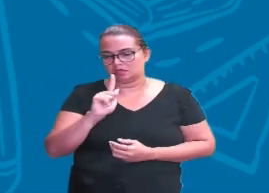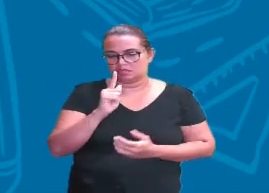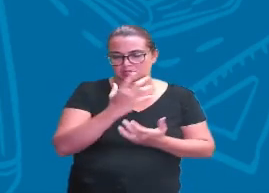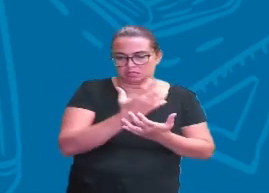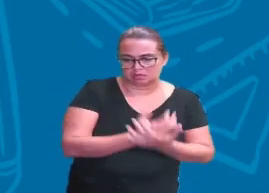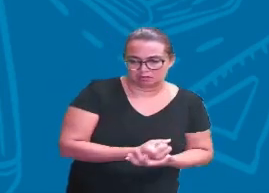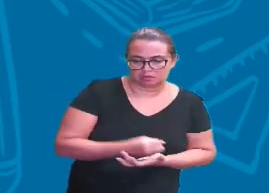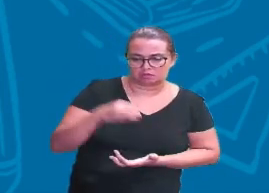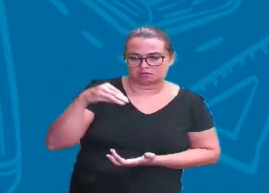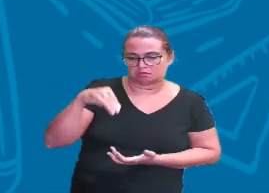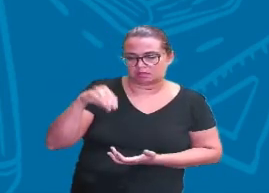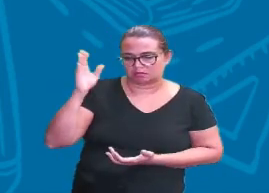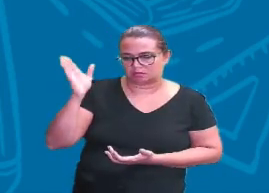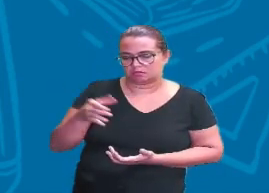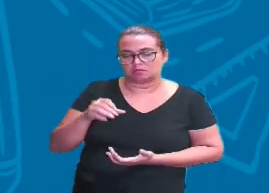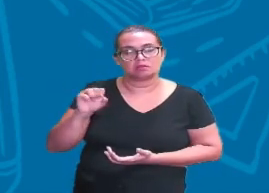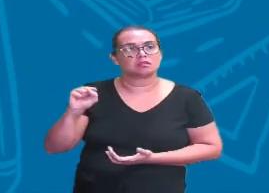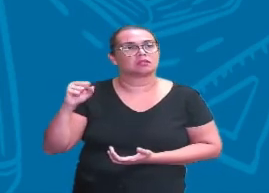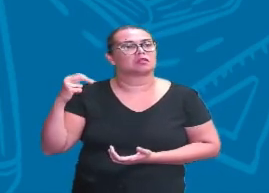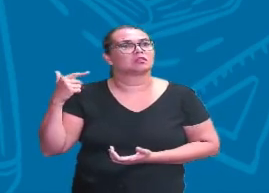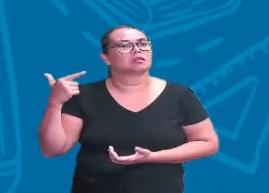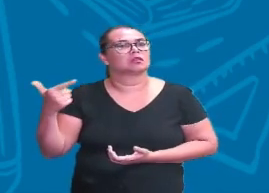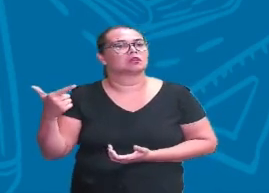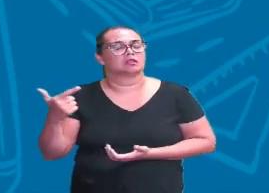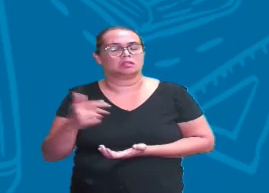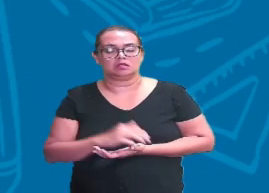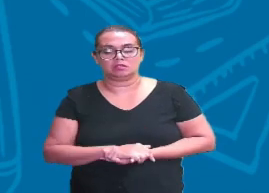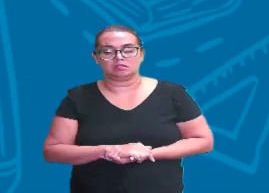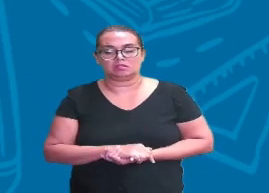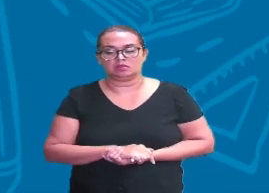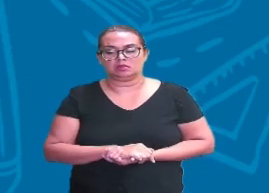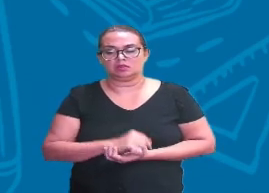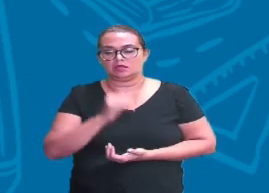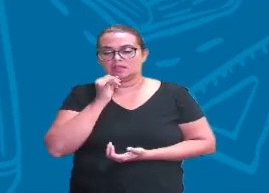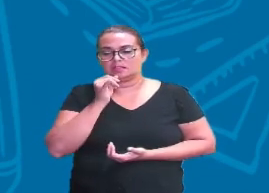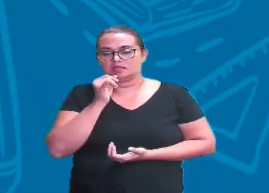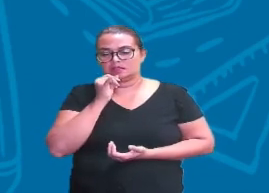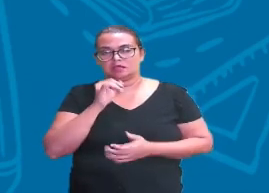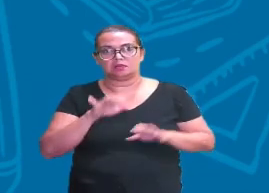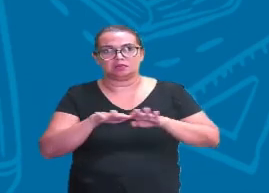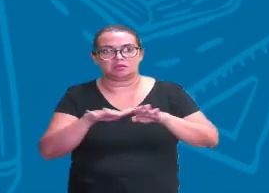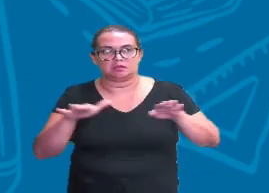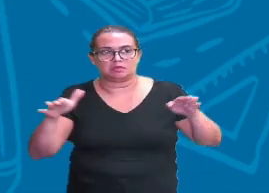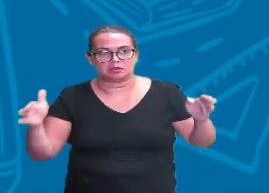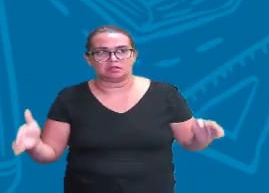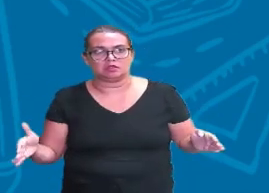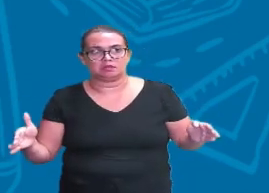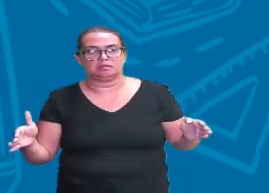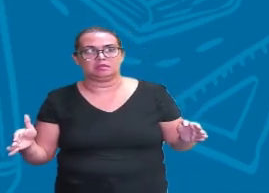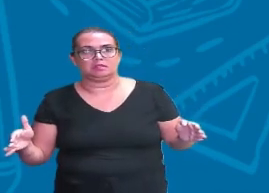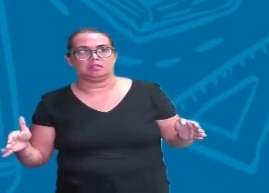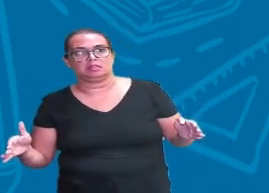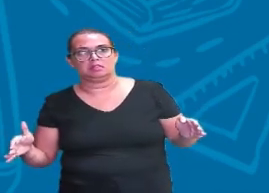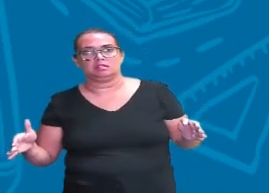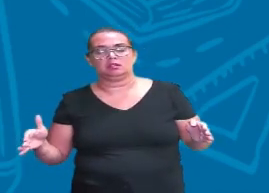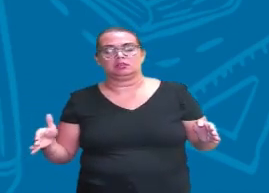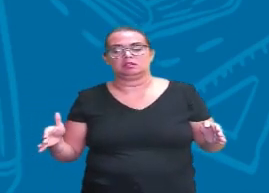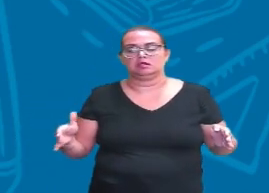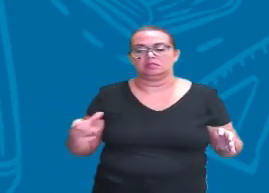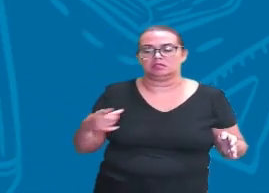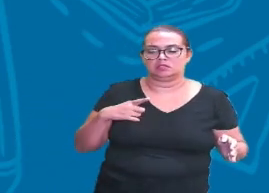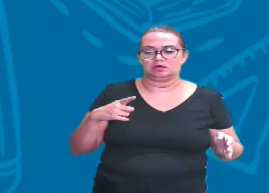segundo ao quadrado. Ó, vou pegar aqui um exemplo. Eu tenho uma mesinha, tá? Eu tenho